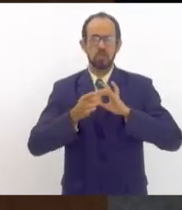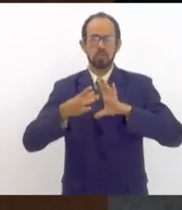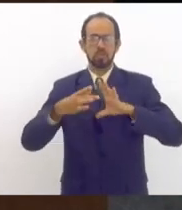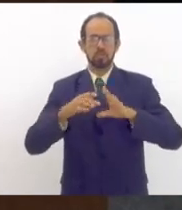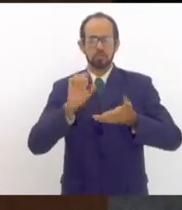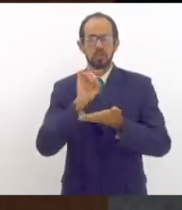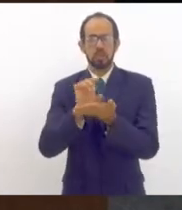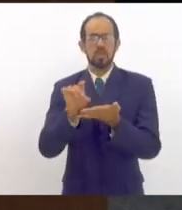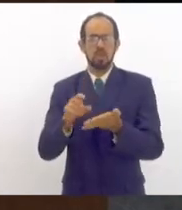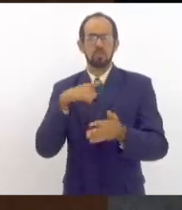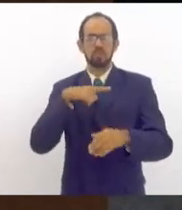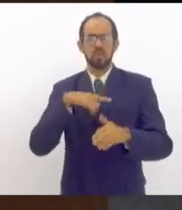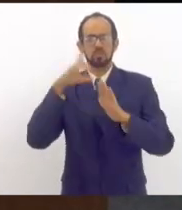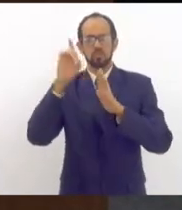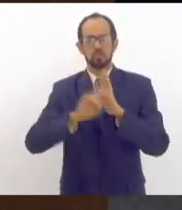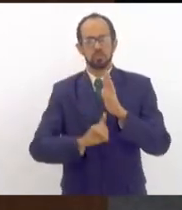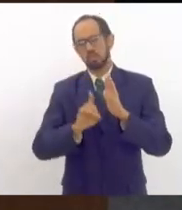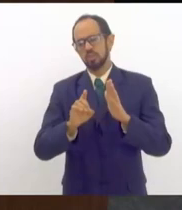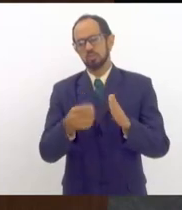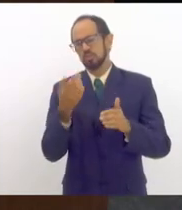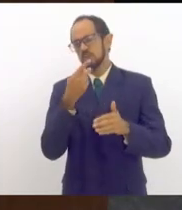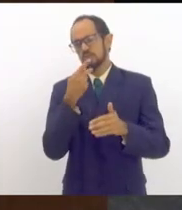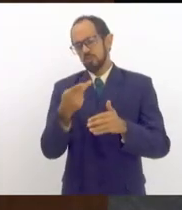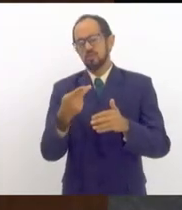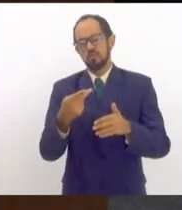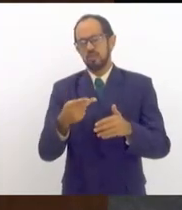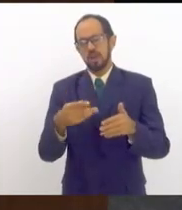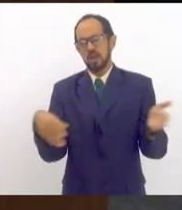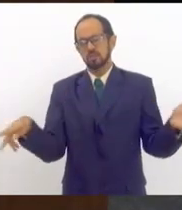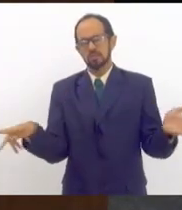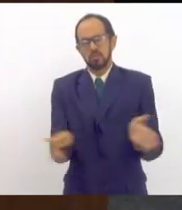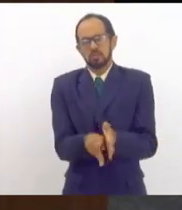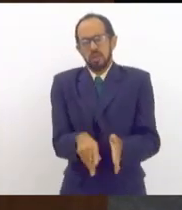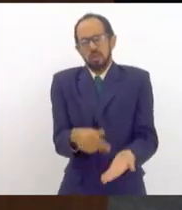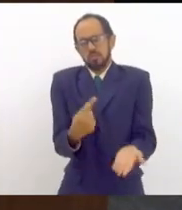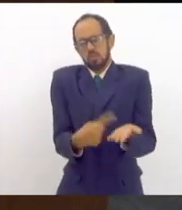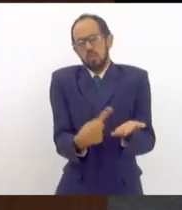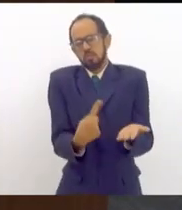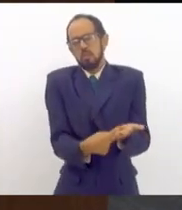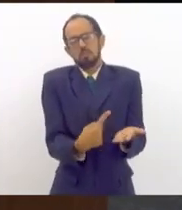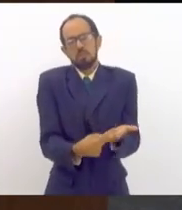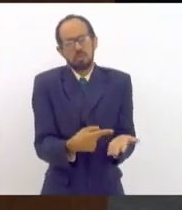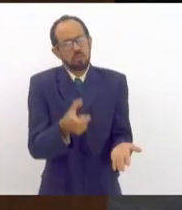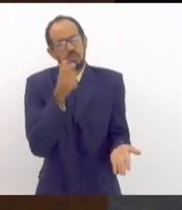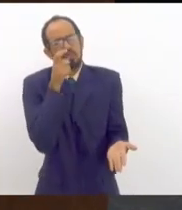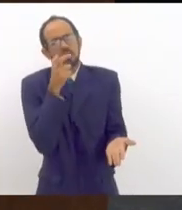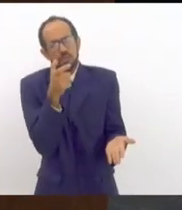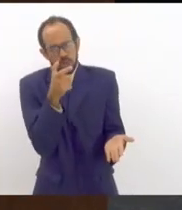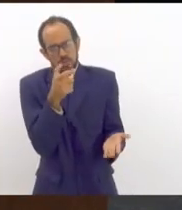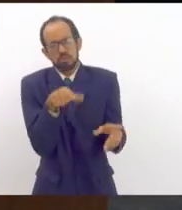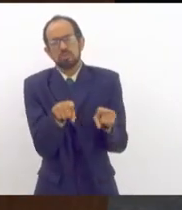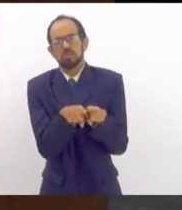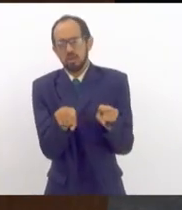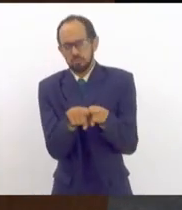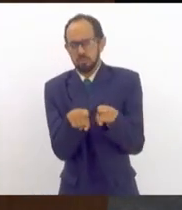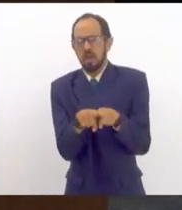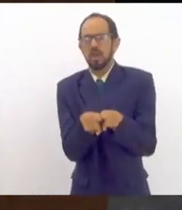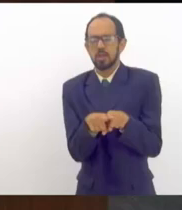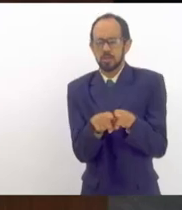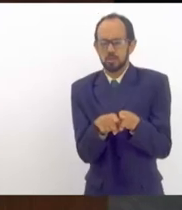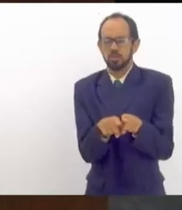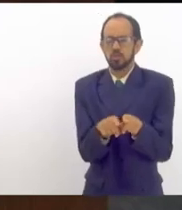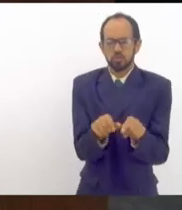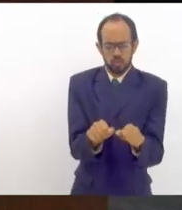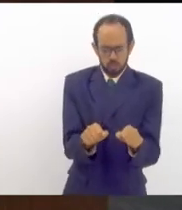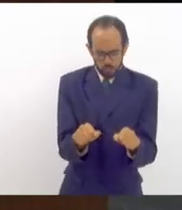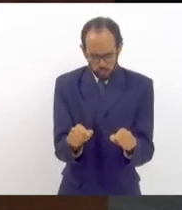os seus direitos de colocar os seus os seus compromissos e interesses também com cada uma das do